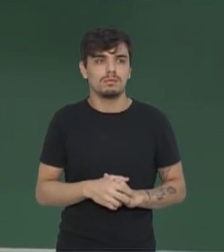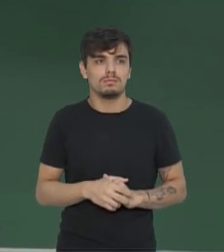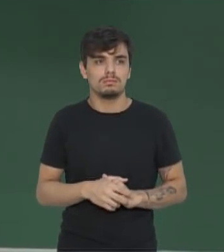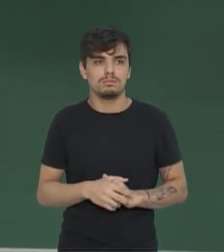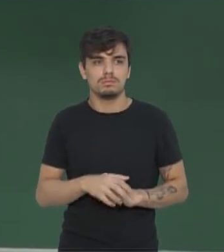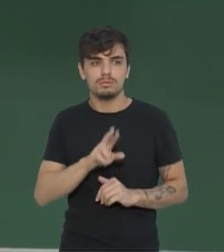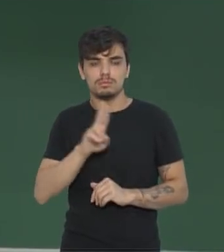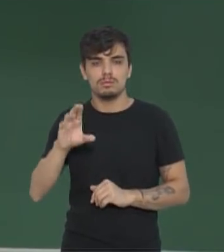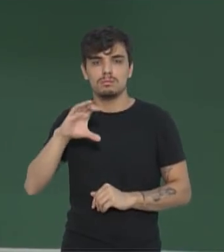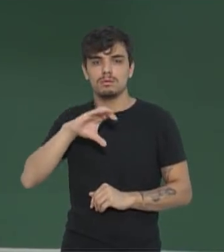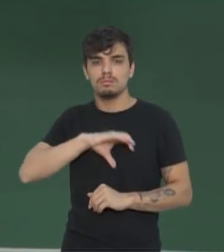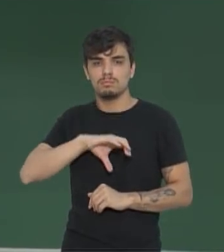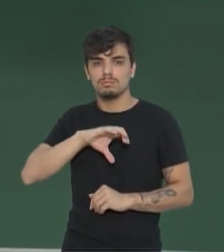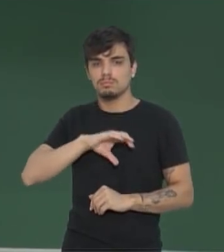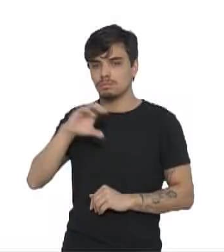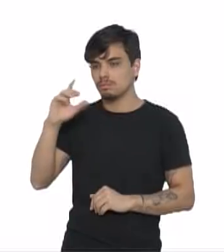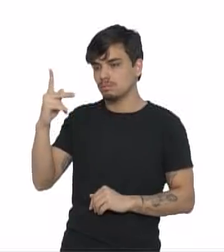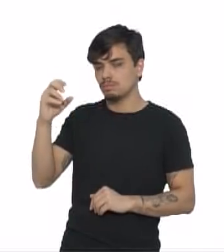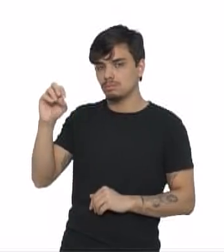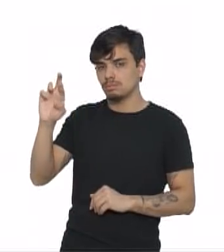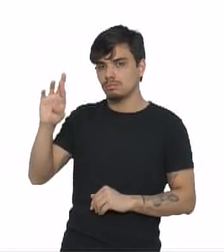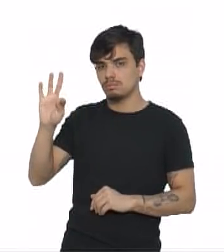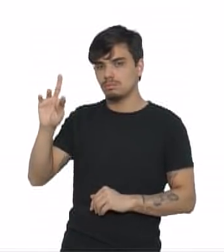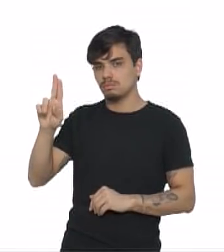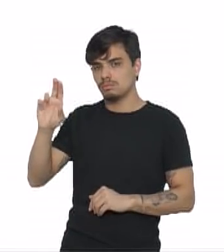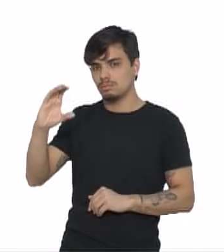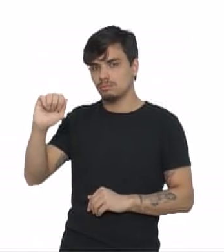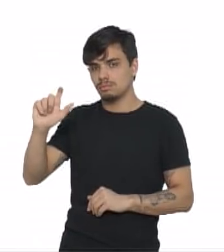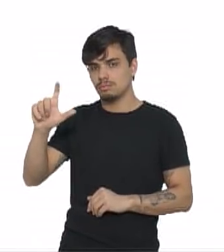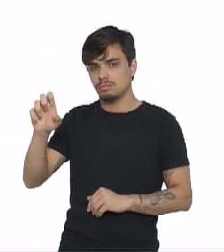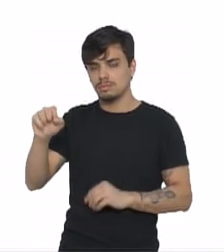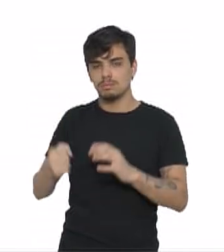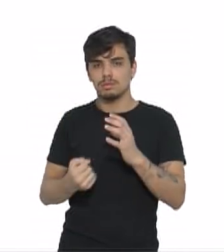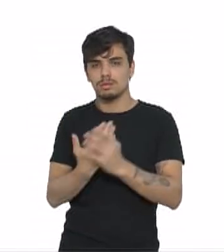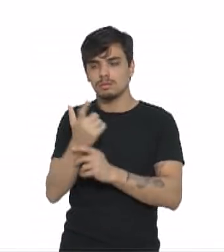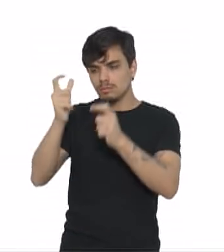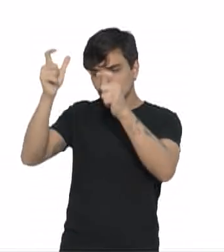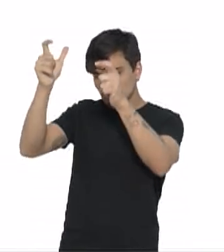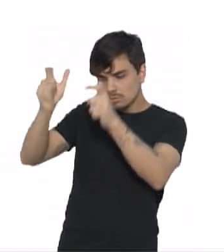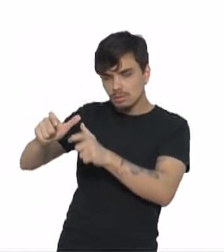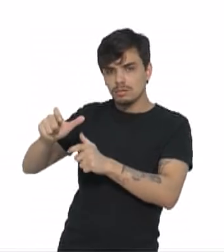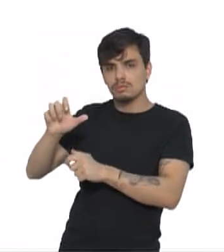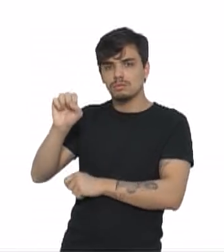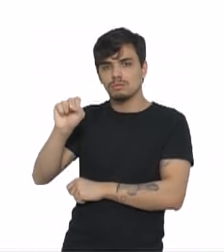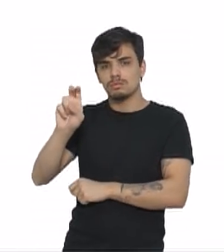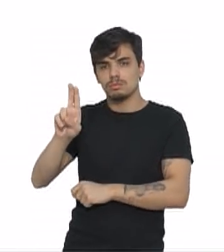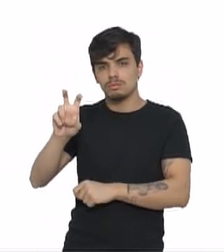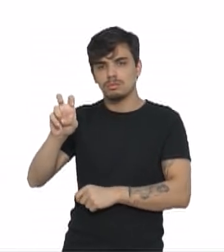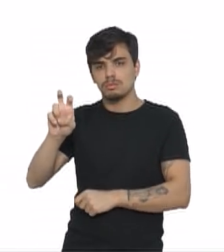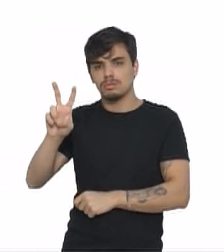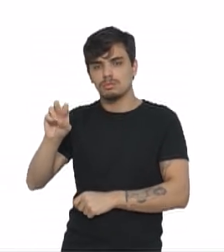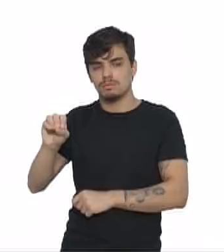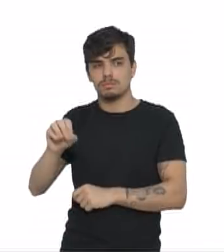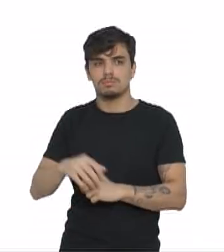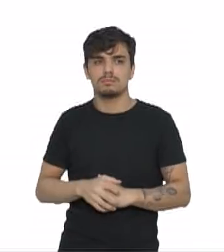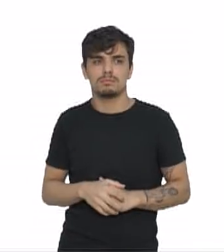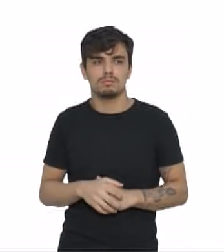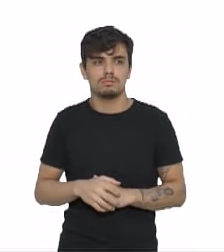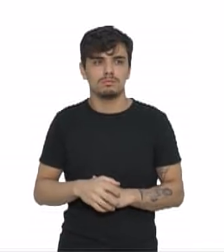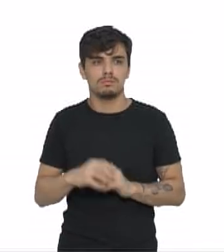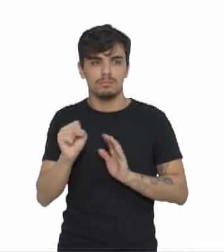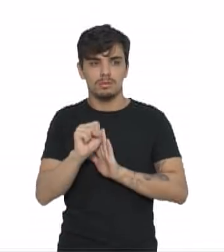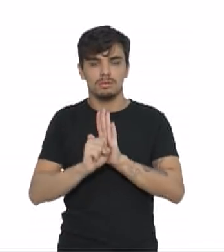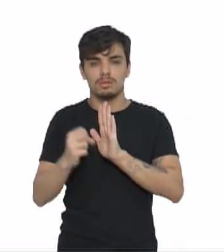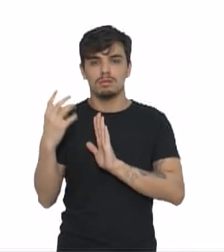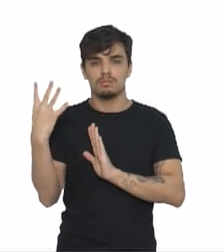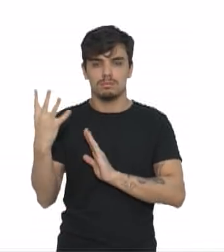O nome Portucale surgiu de um dos reinos suevos do século IV, só para nós entender de onde vem a palavra Portugal, no contexto